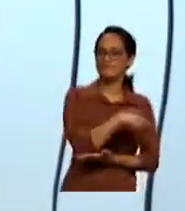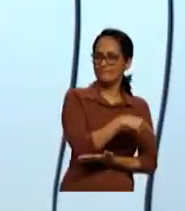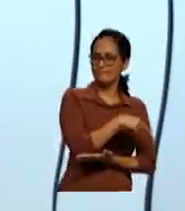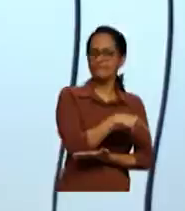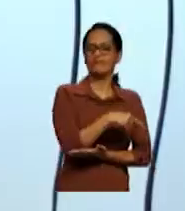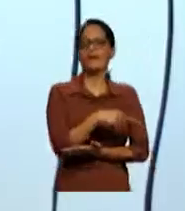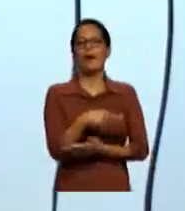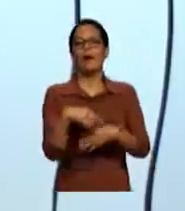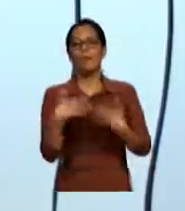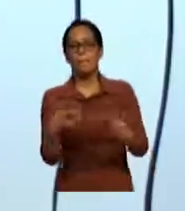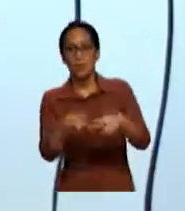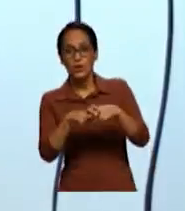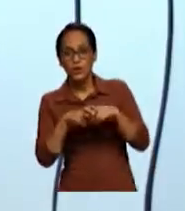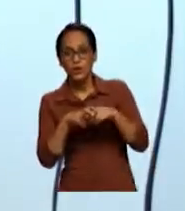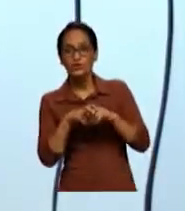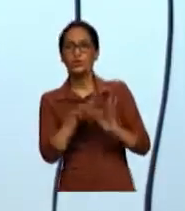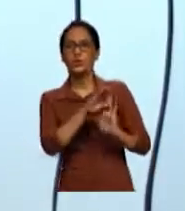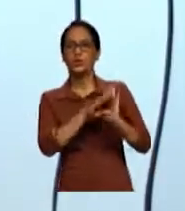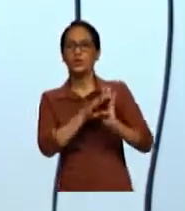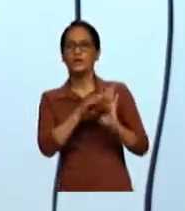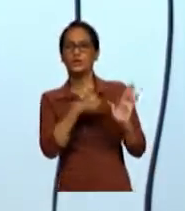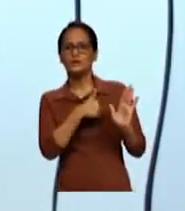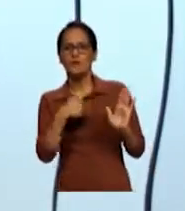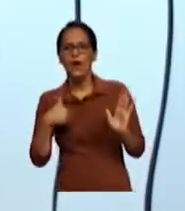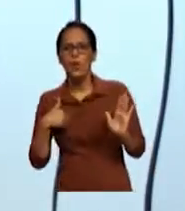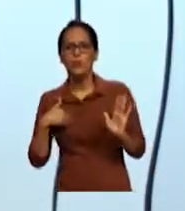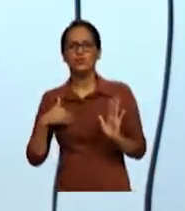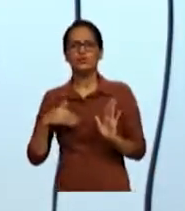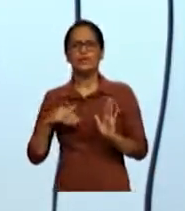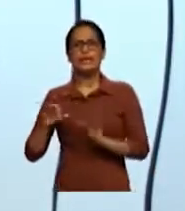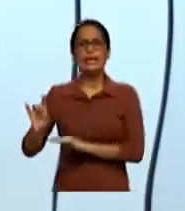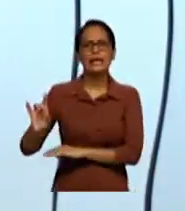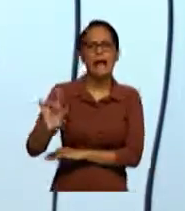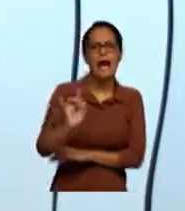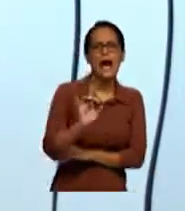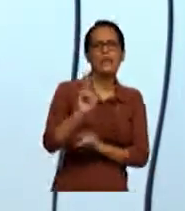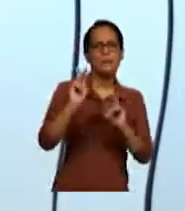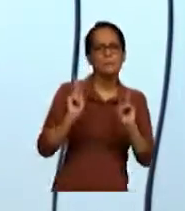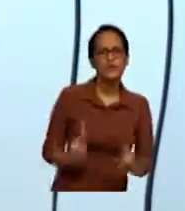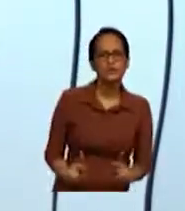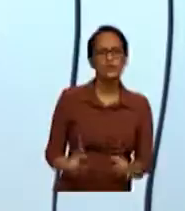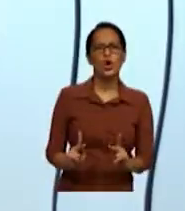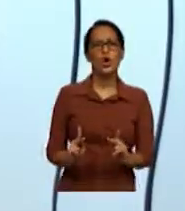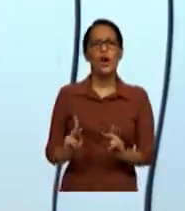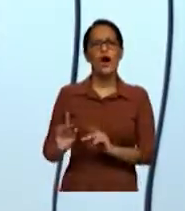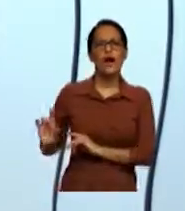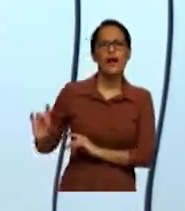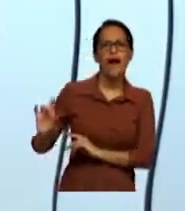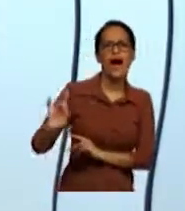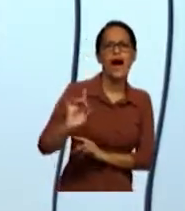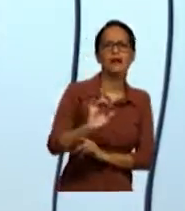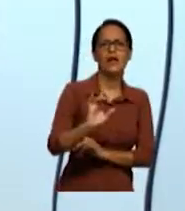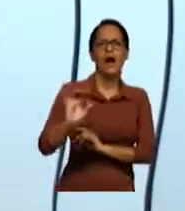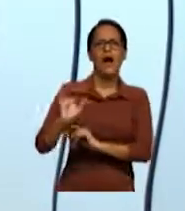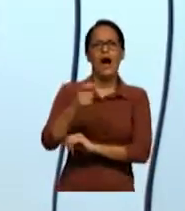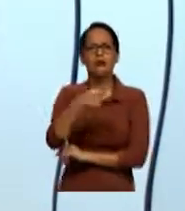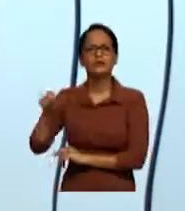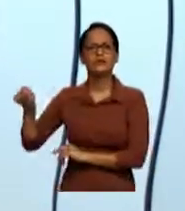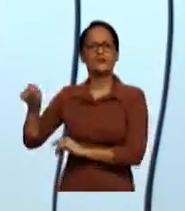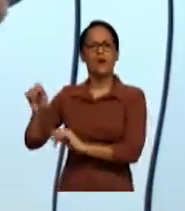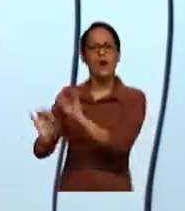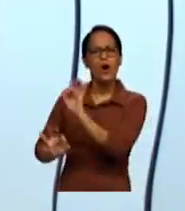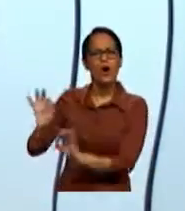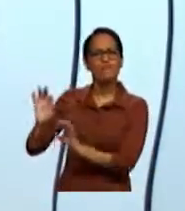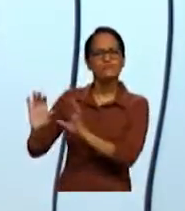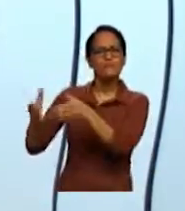desses deveres de cada pessoa na sociedade, de cada entidade governamental na sociedade,